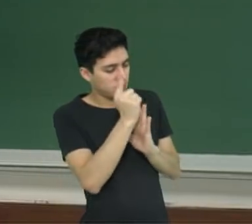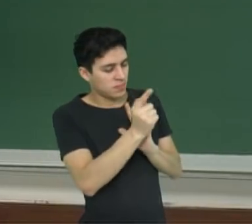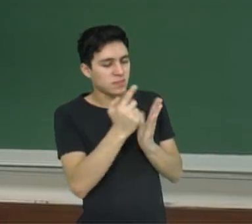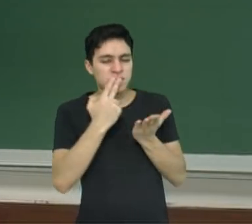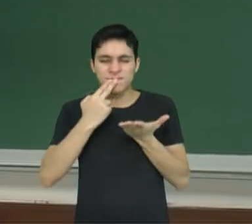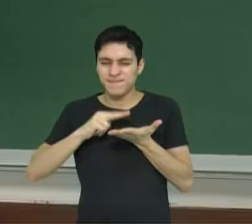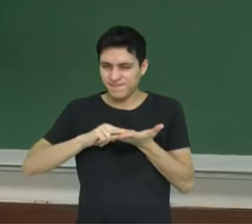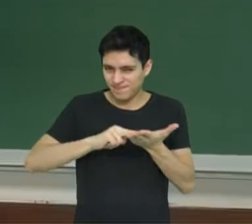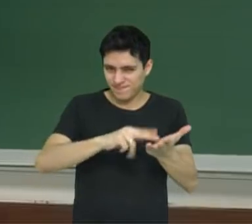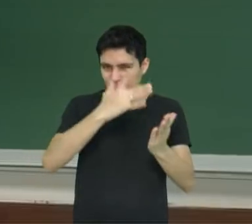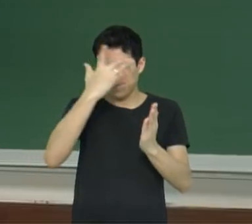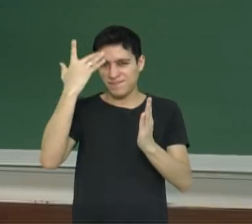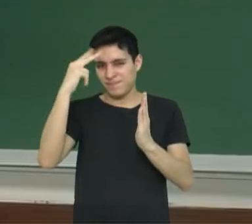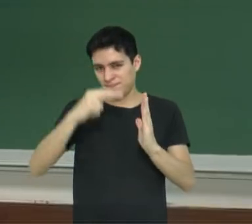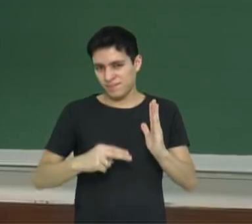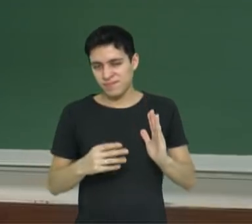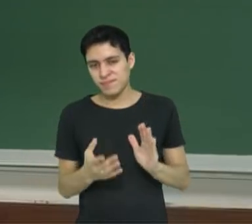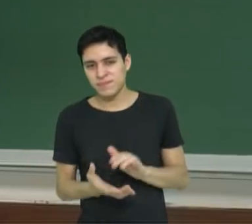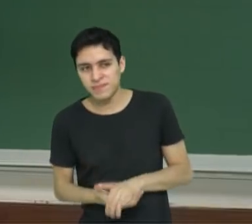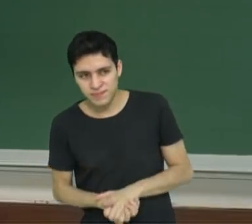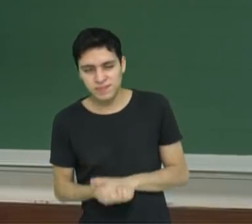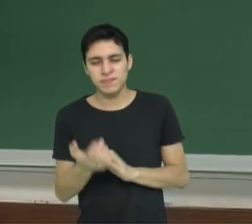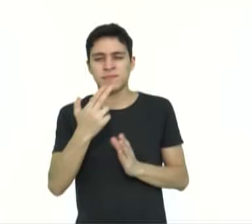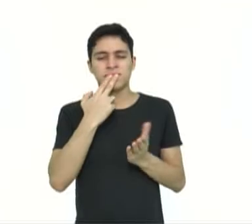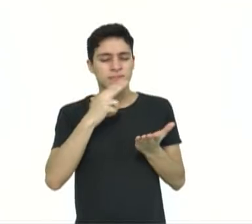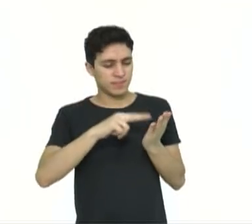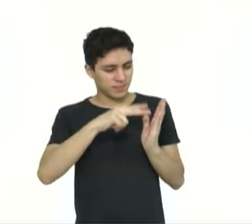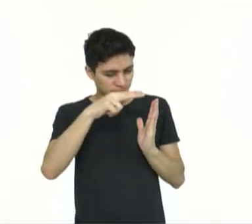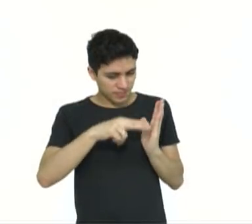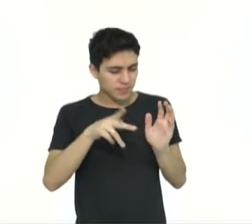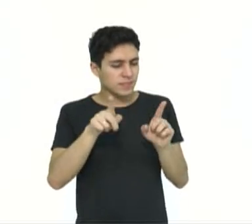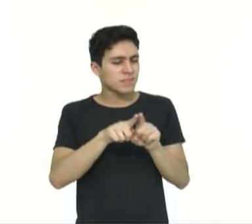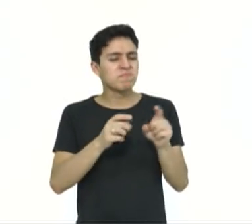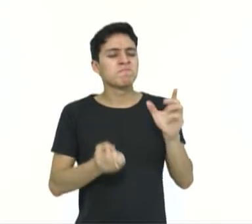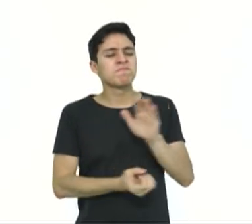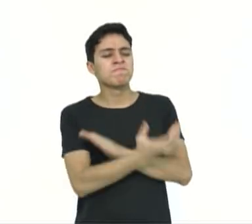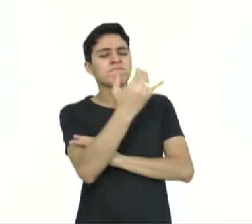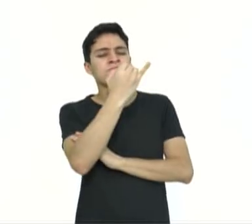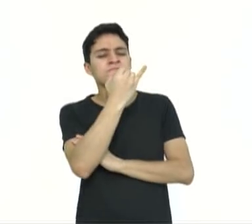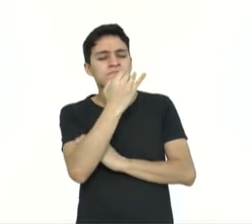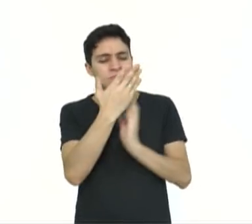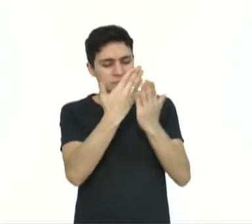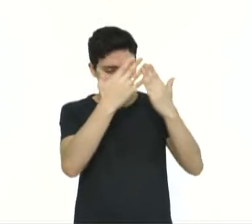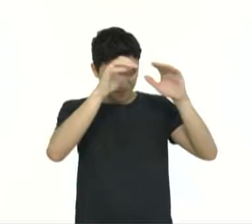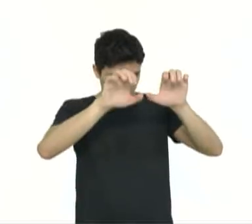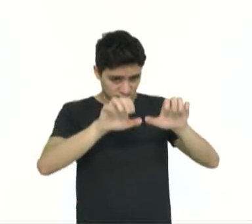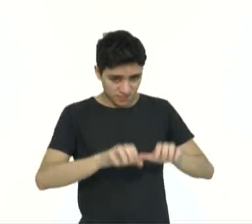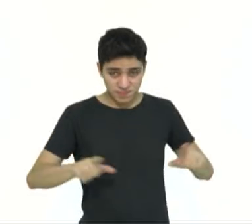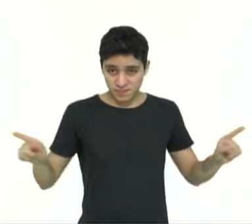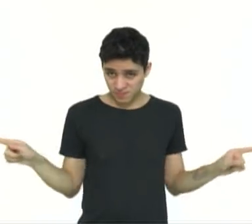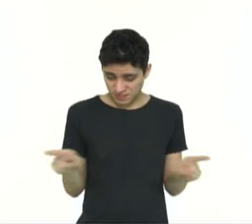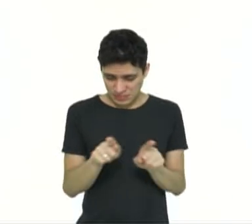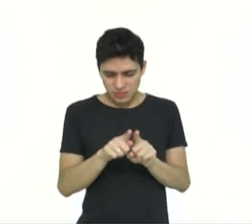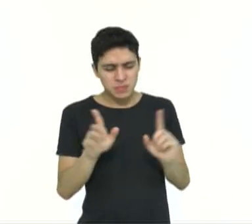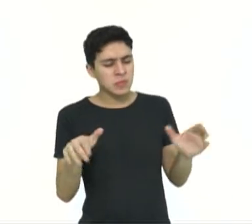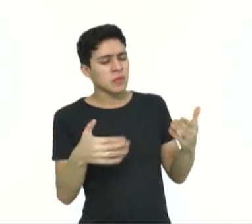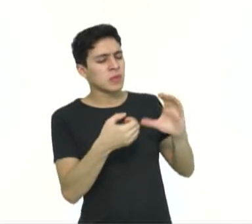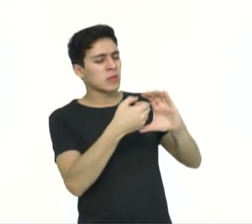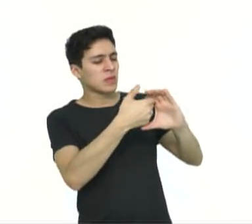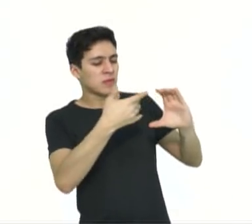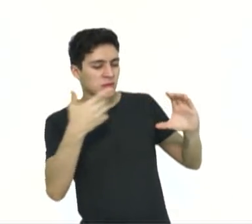carta do leitor. Carta do leitor. Vimos alguns exemplos e estudamos a estrutura e